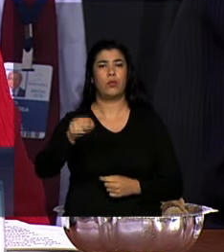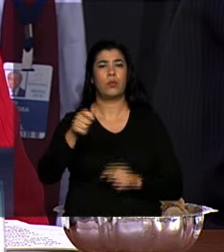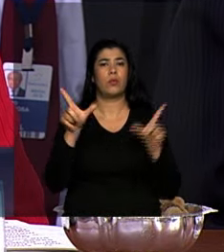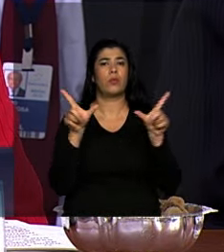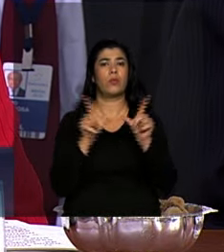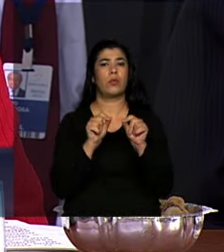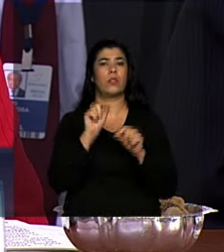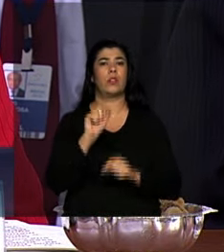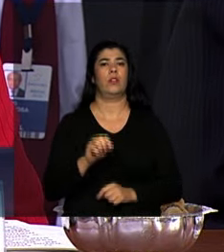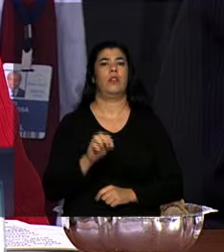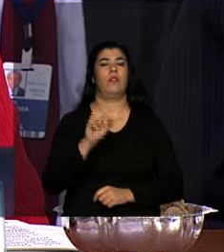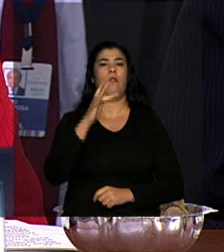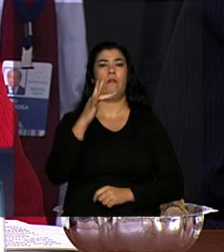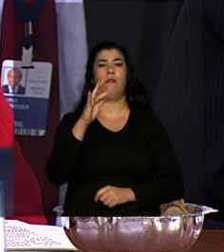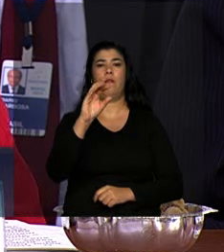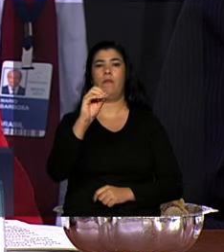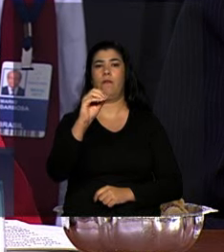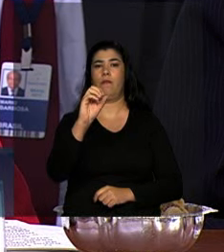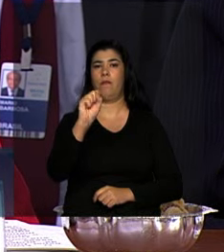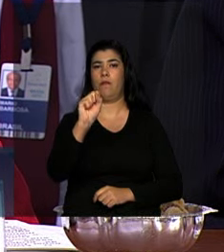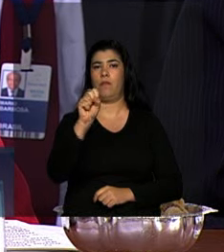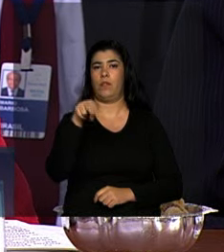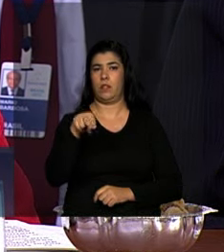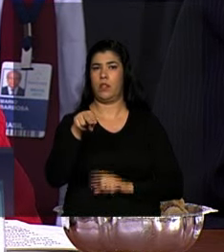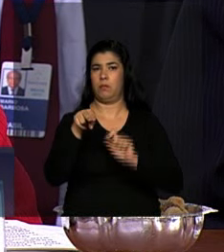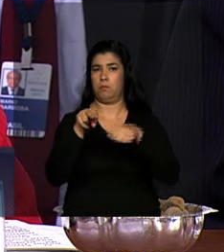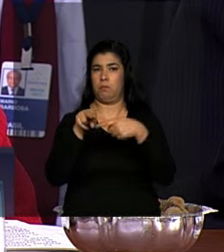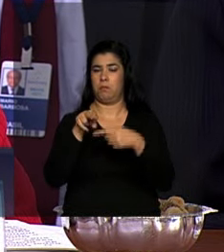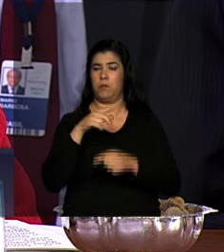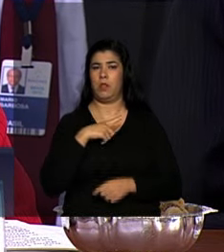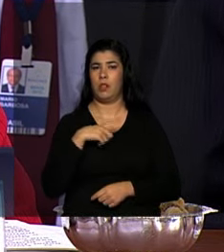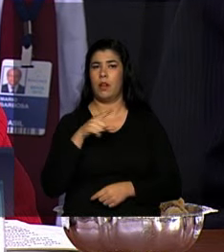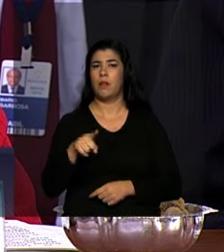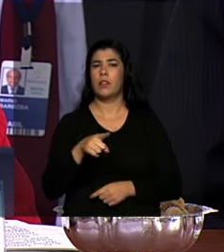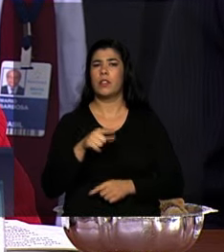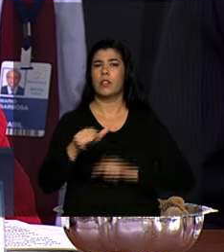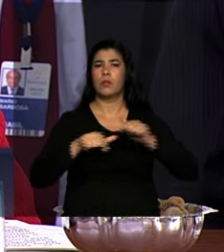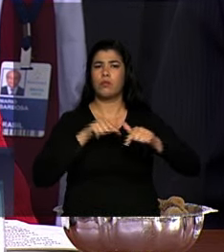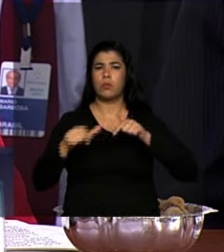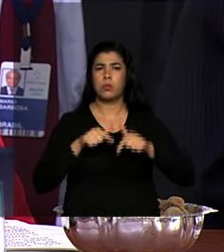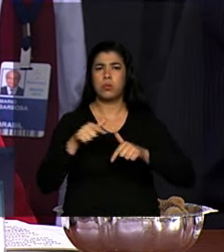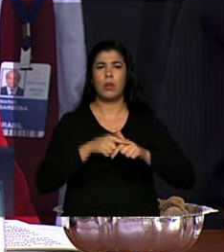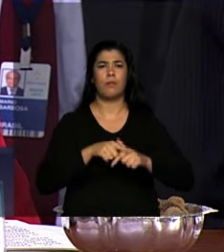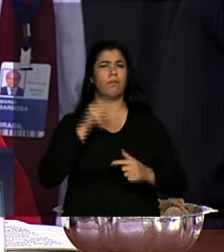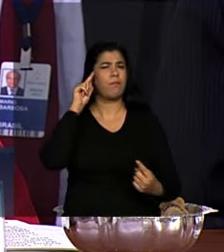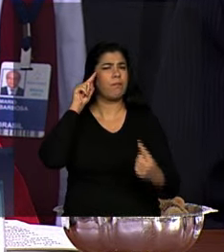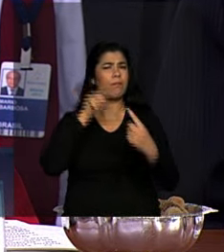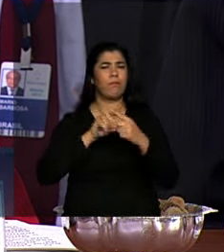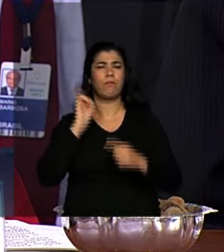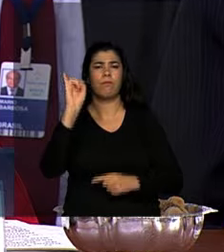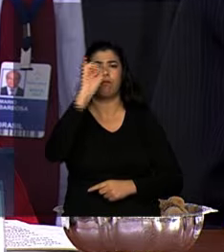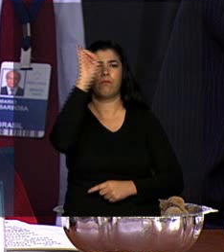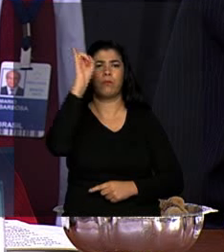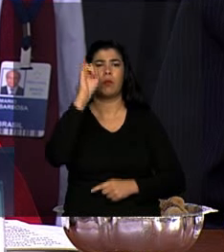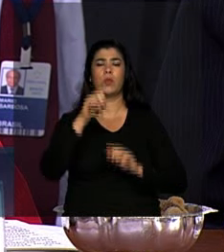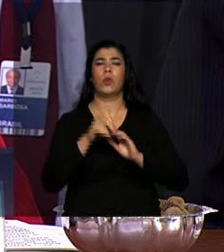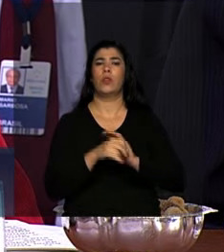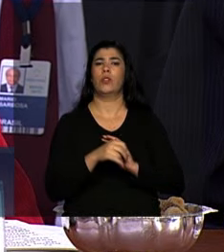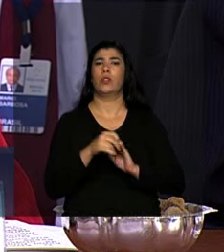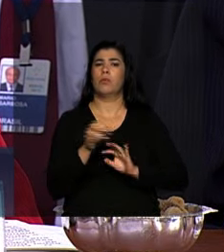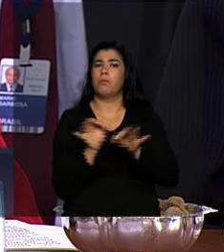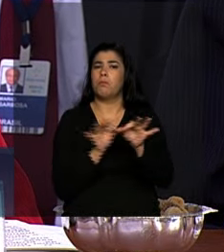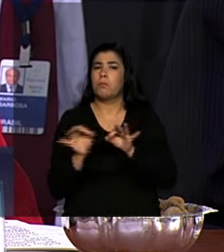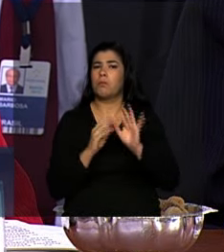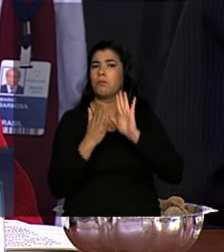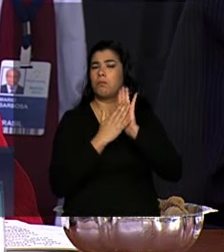tem desempenhado papel fundamental no financiamento de projetos que ajudam a reduzir